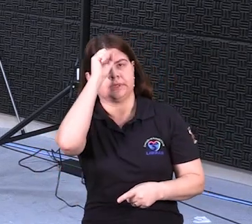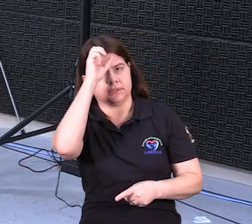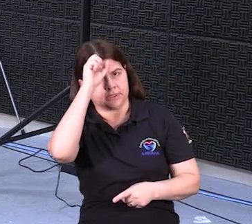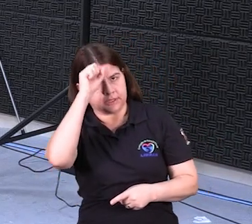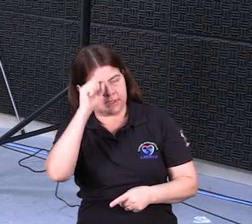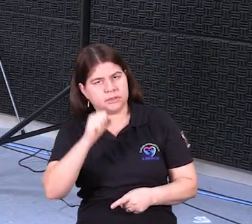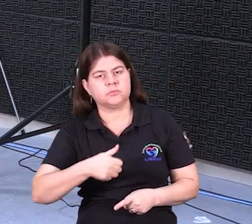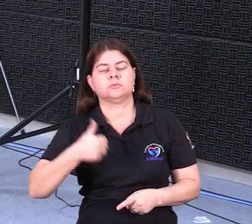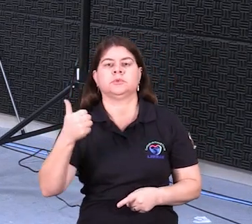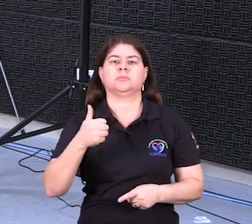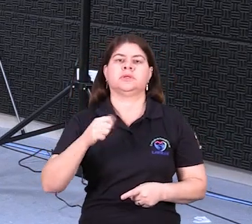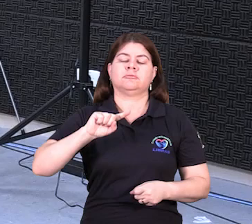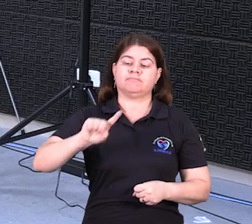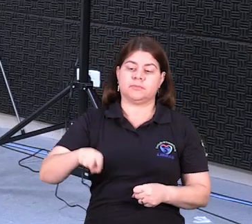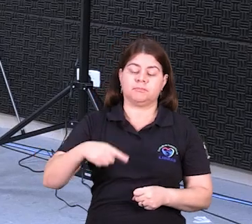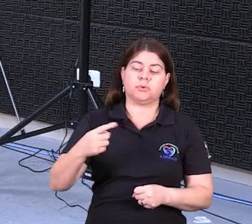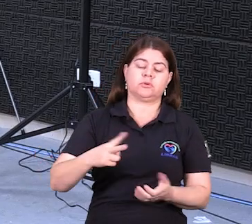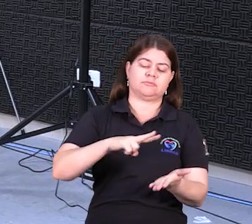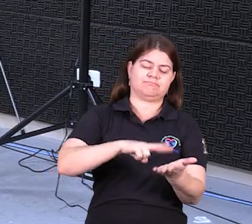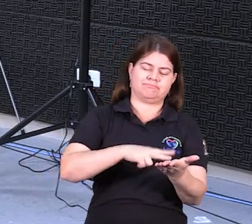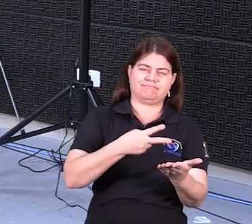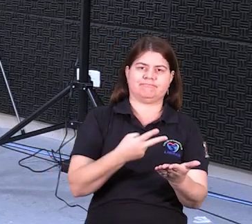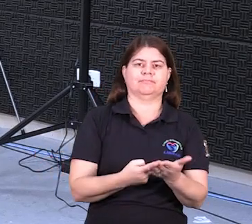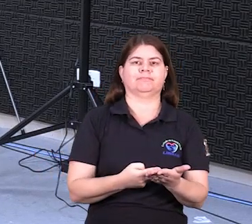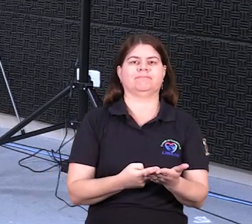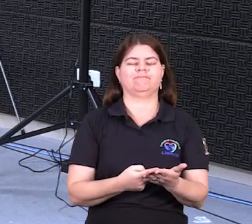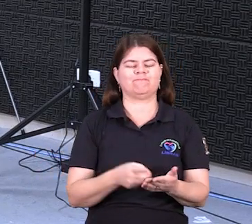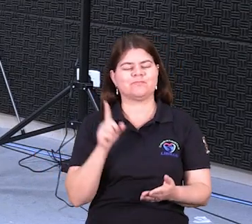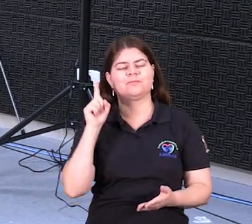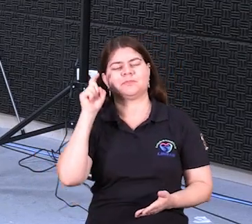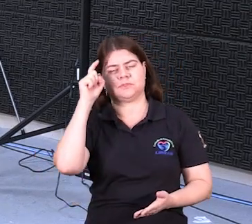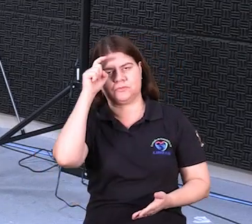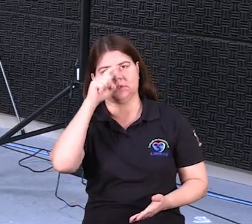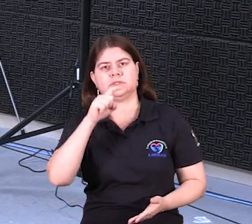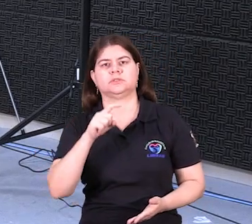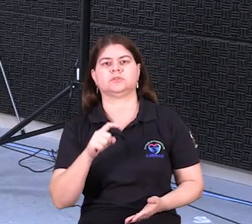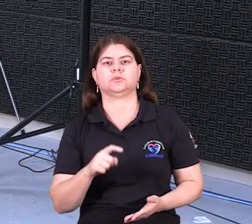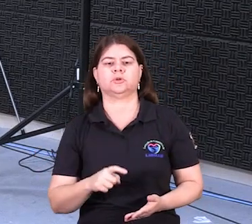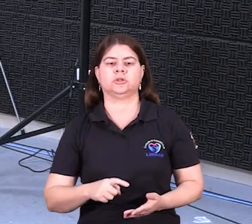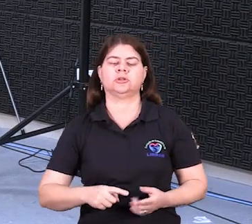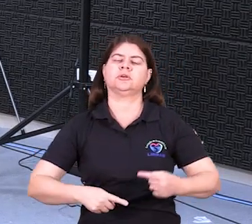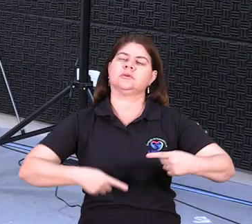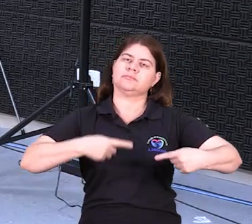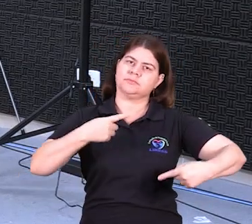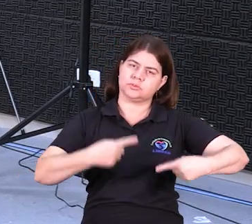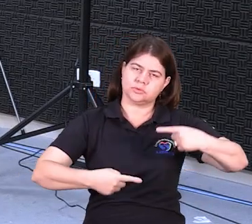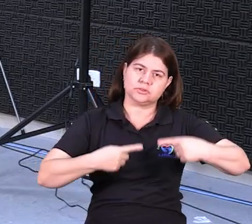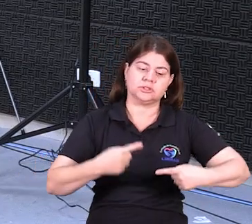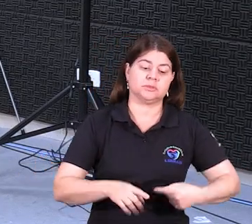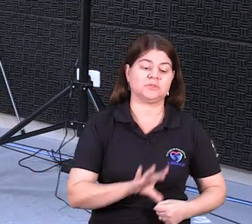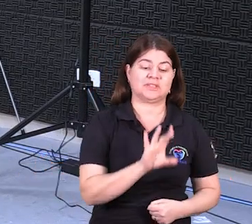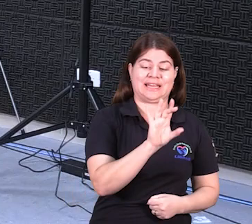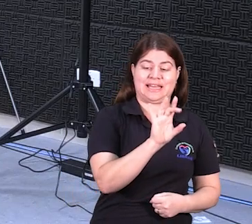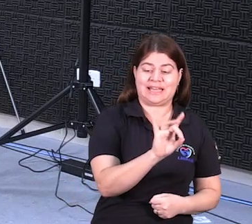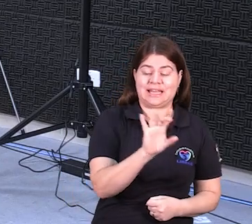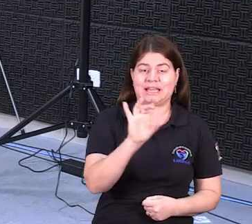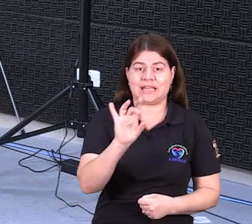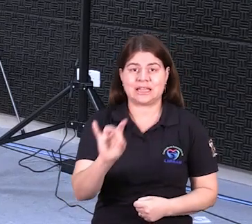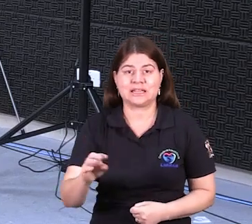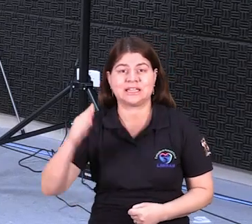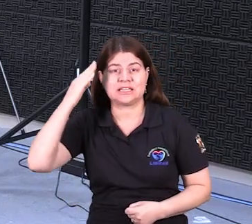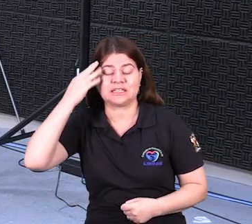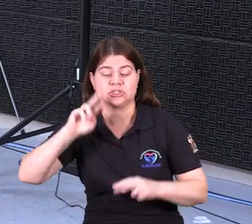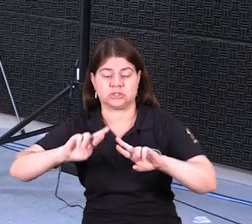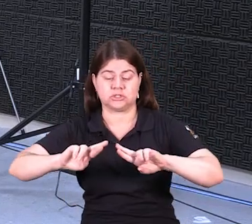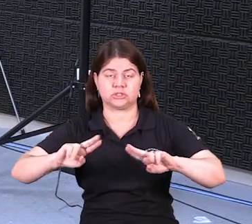a tradução. E isso daí foi difícil, a gente teve momentos de embates, de cada um ter uma interpretação, da gente ter que se debruçar